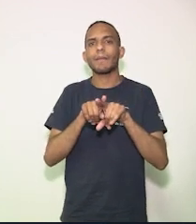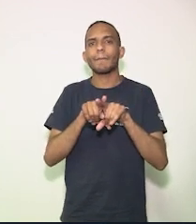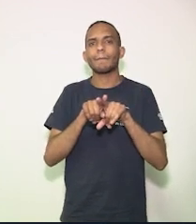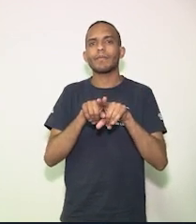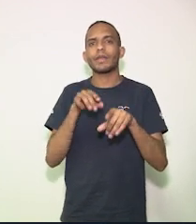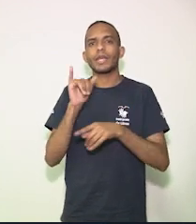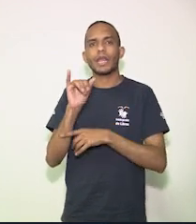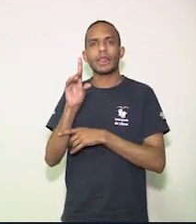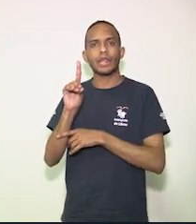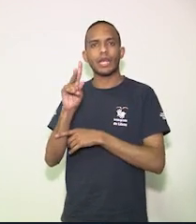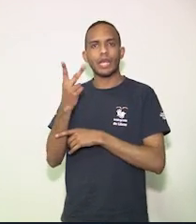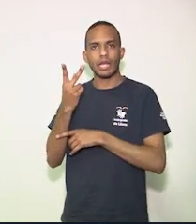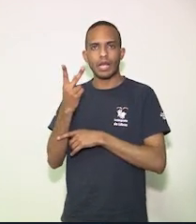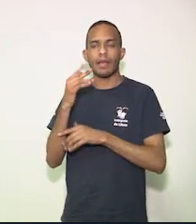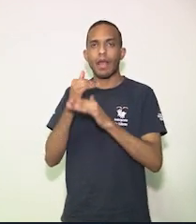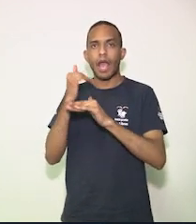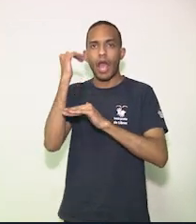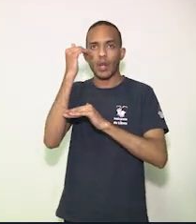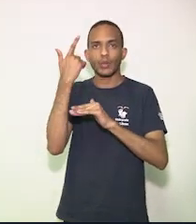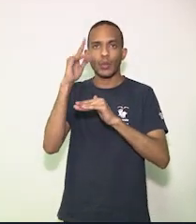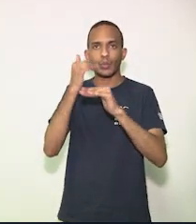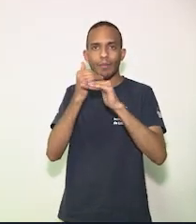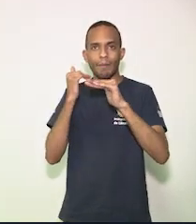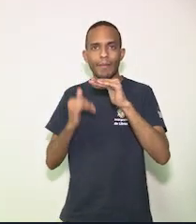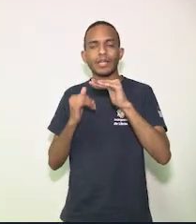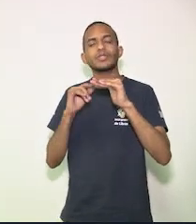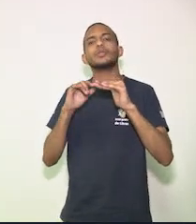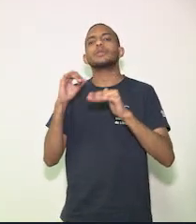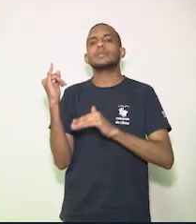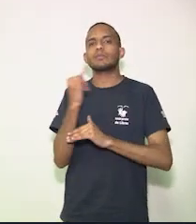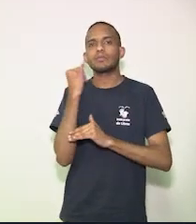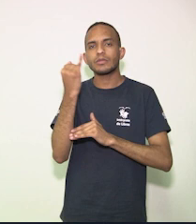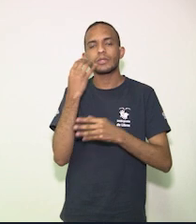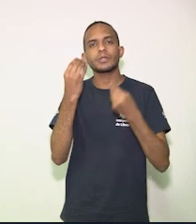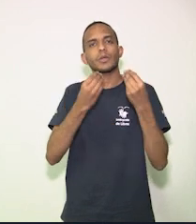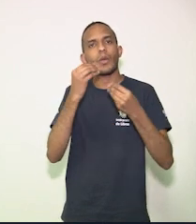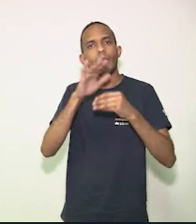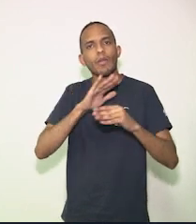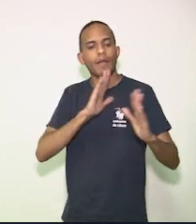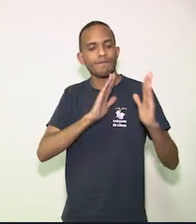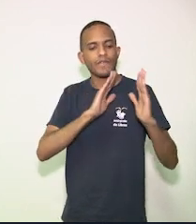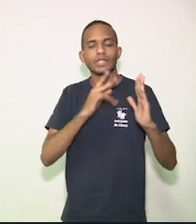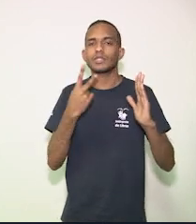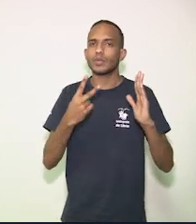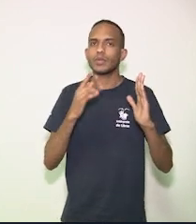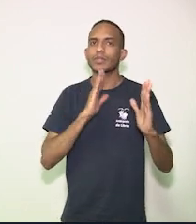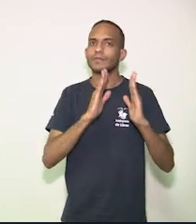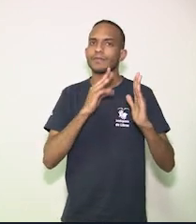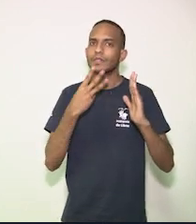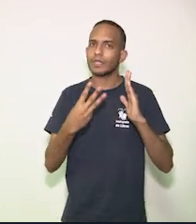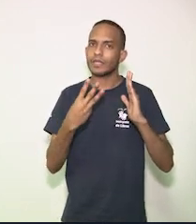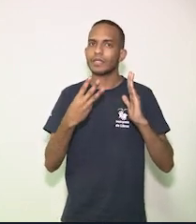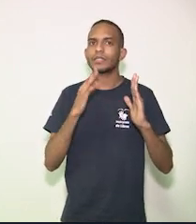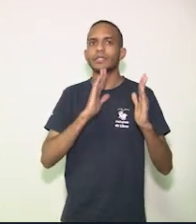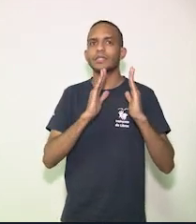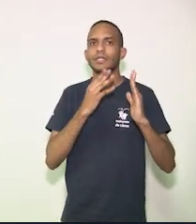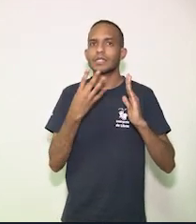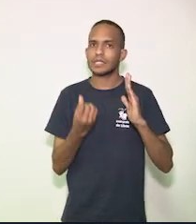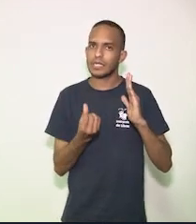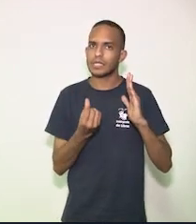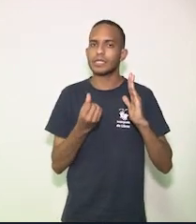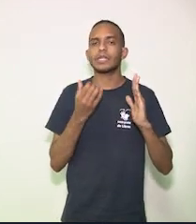de prevalência entre o IDH alto e o IDH baixo foram significativas nas fases 2,